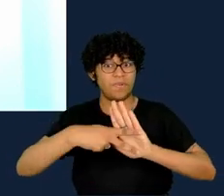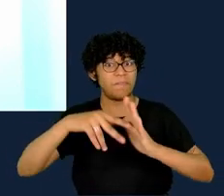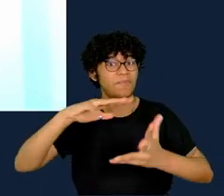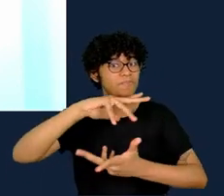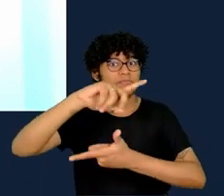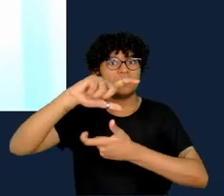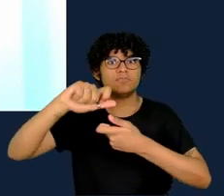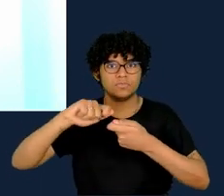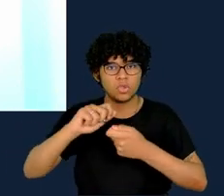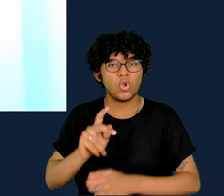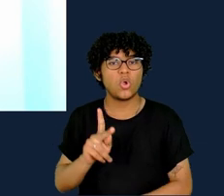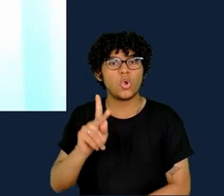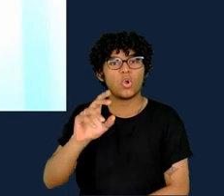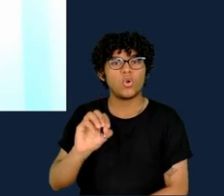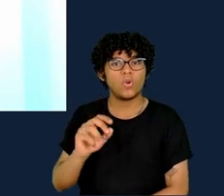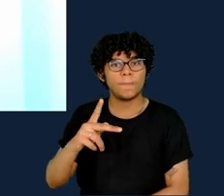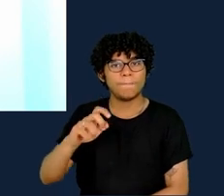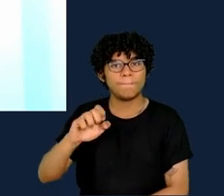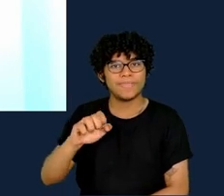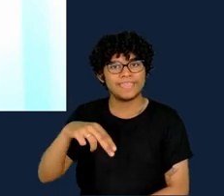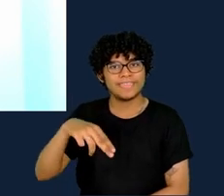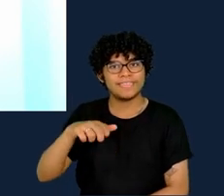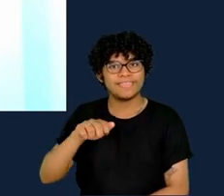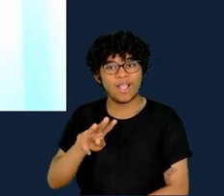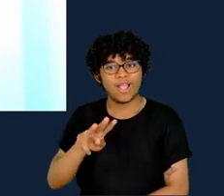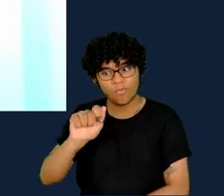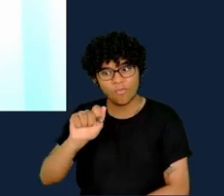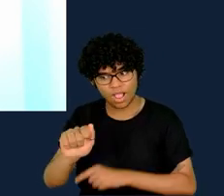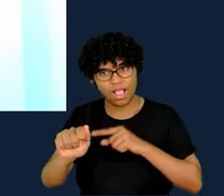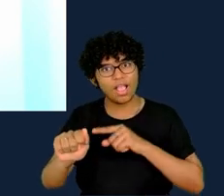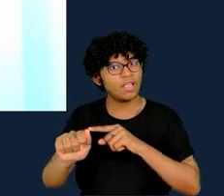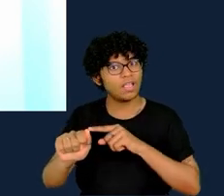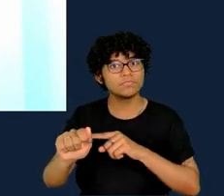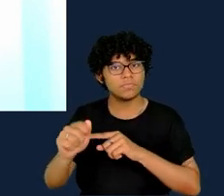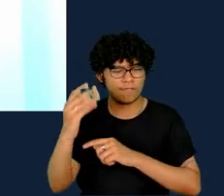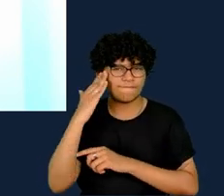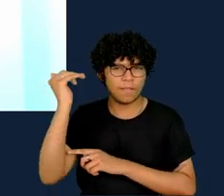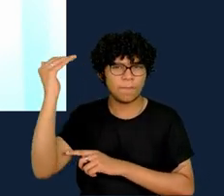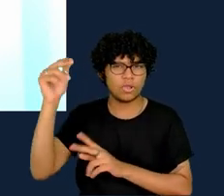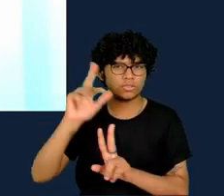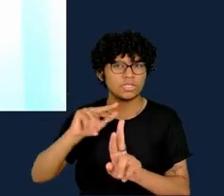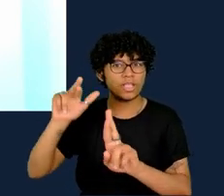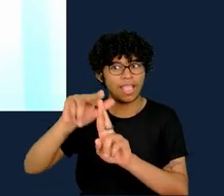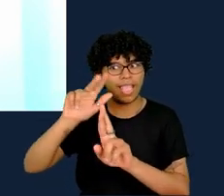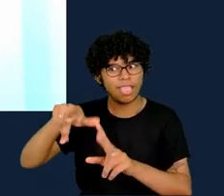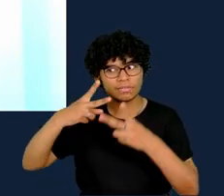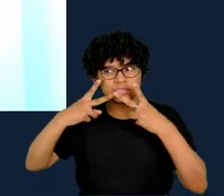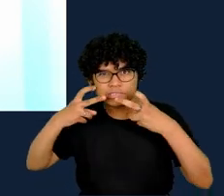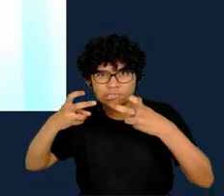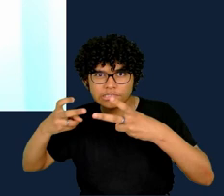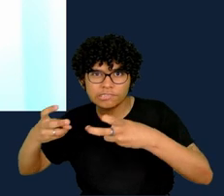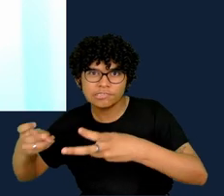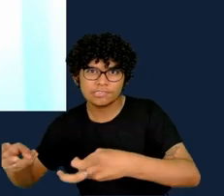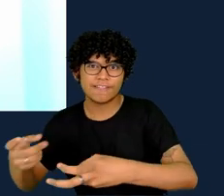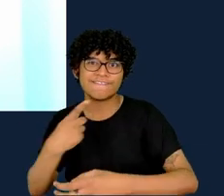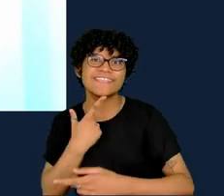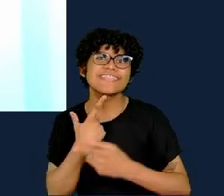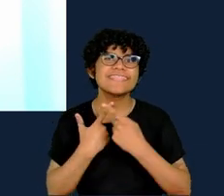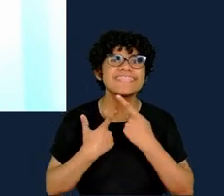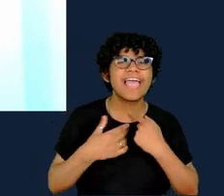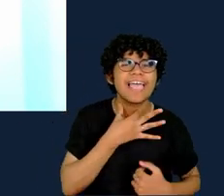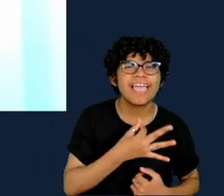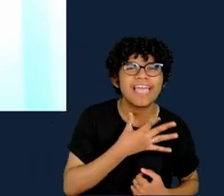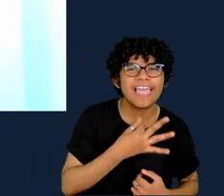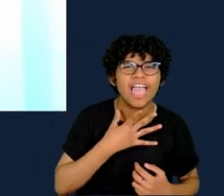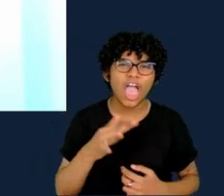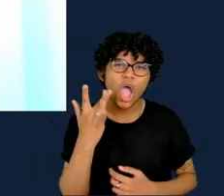David Copenau, fala muito sobre isso, né, que a ganância pelo ouro, né, que a mineração ilegal que se expande tanto